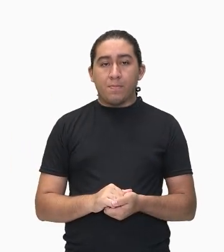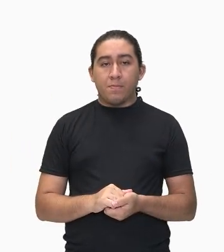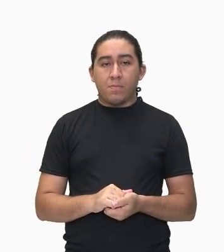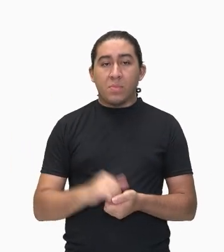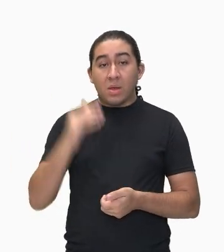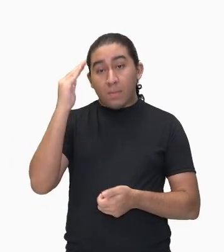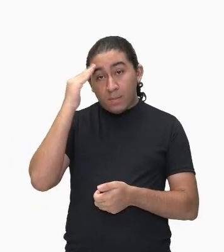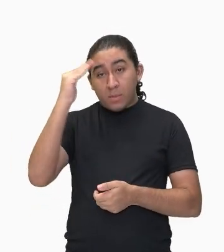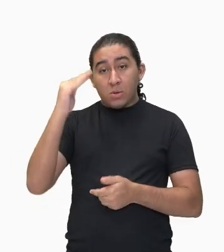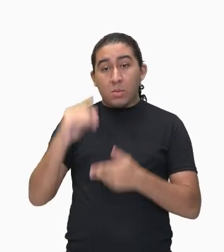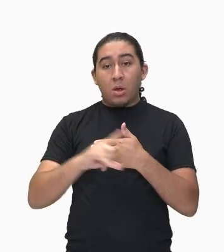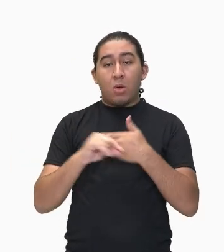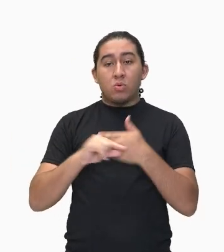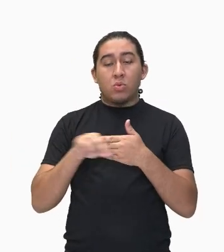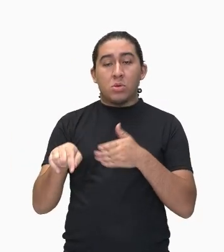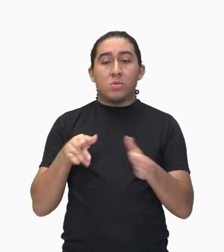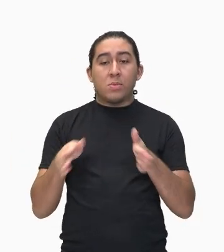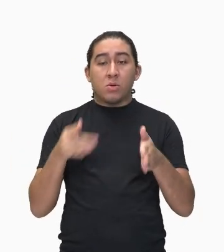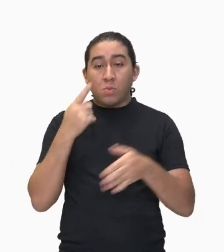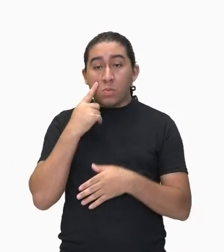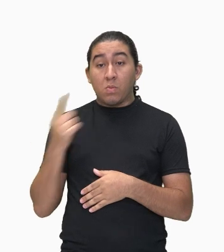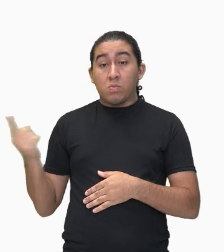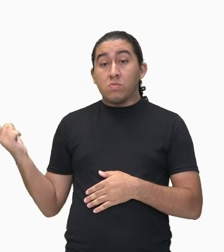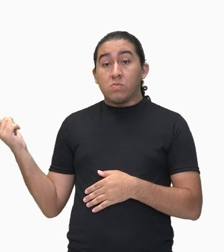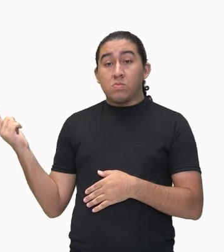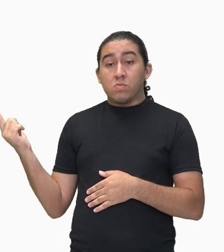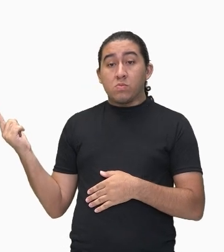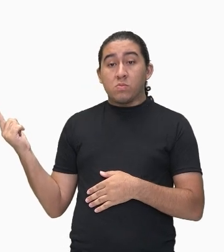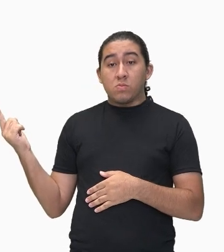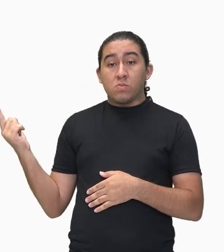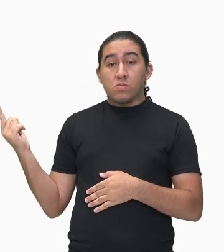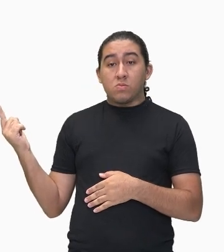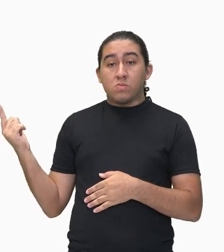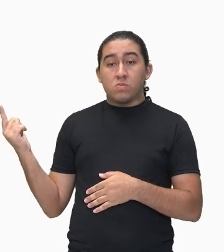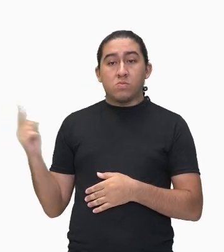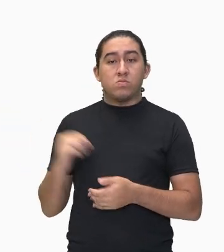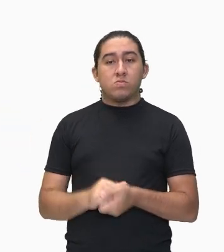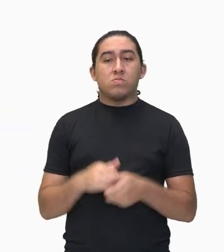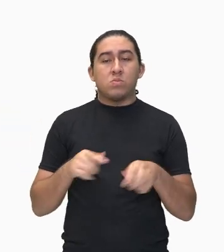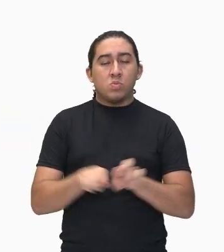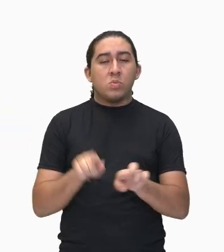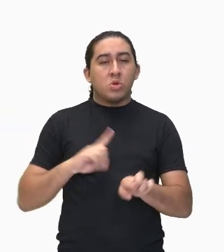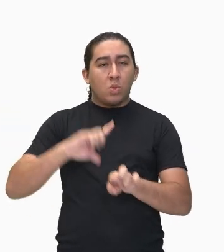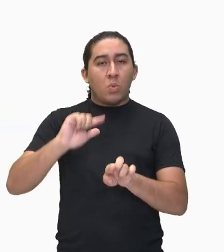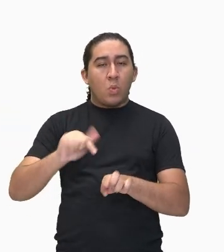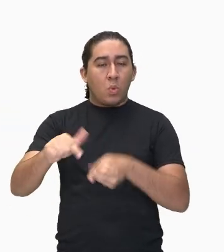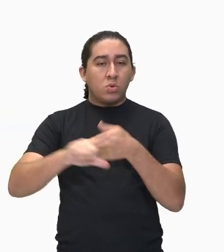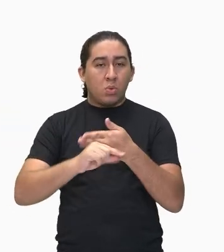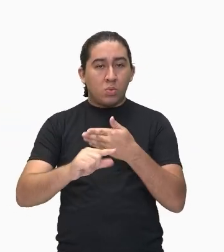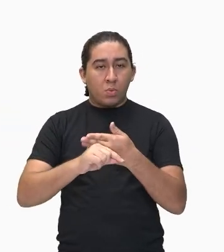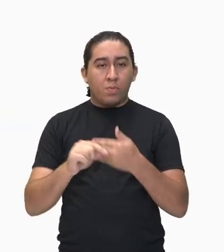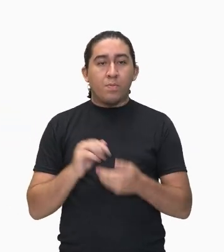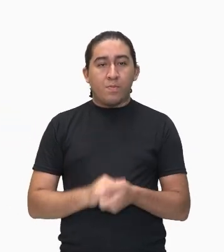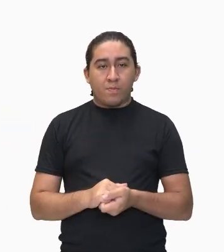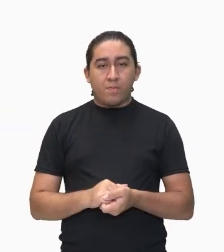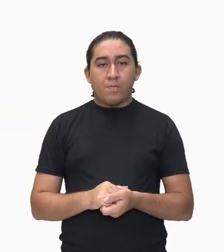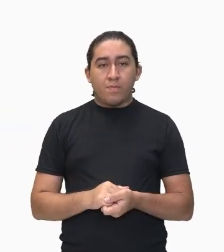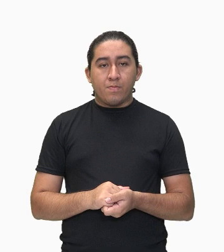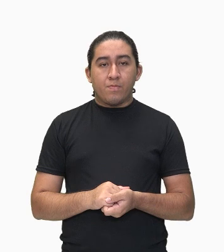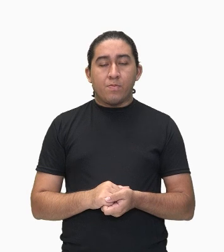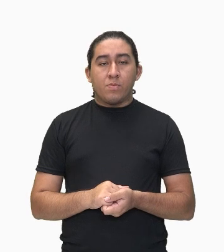autor desse período é Machado de Assis, mas também temos outros autores. O Machado de